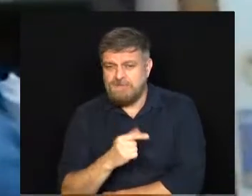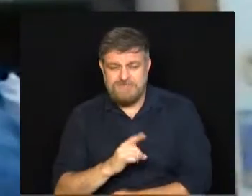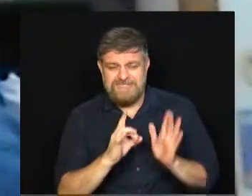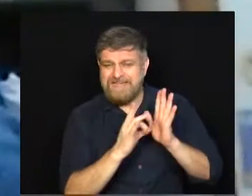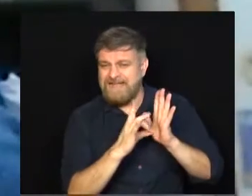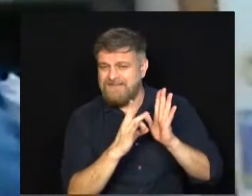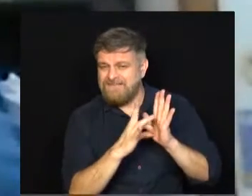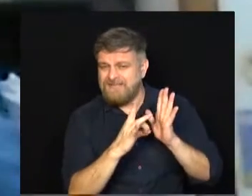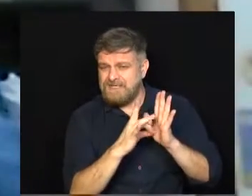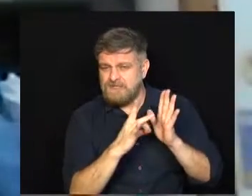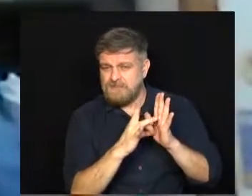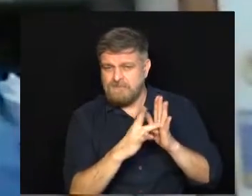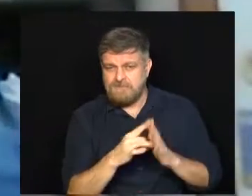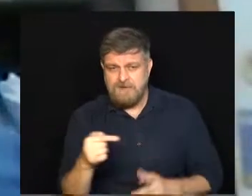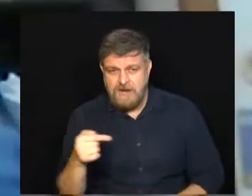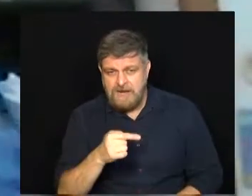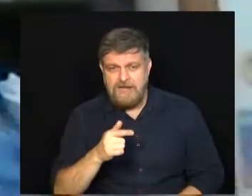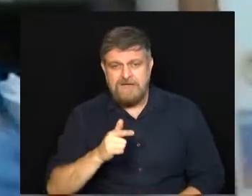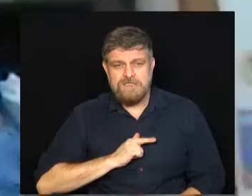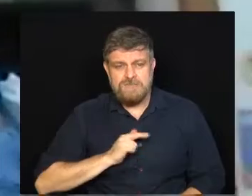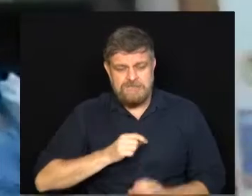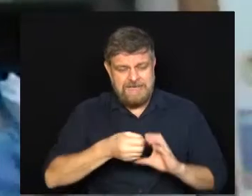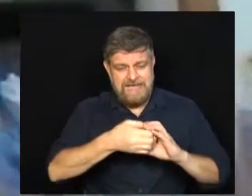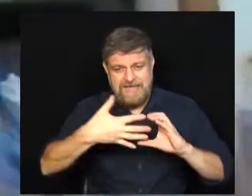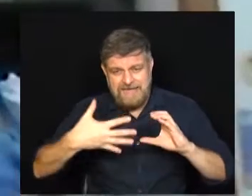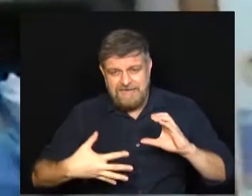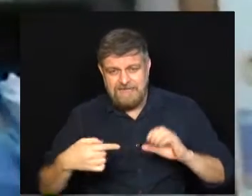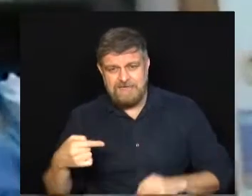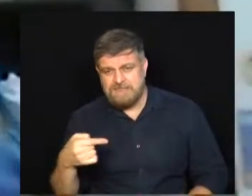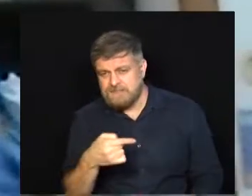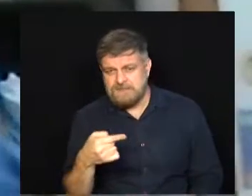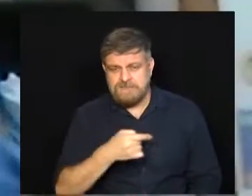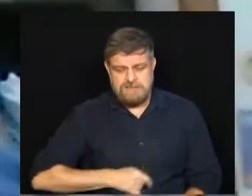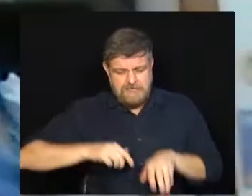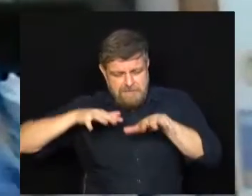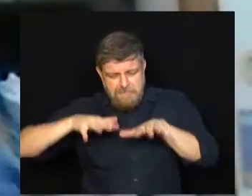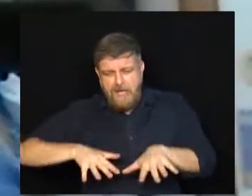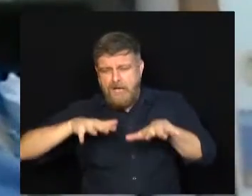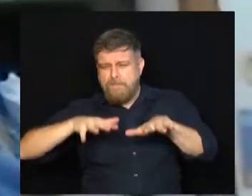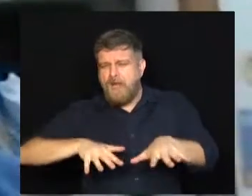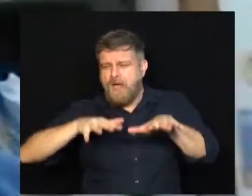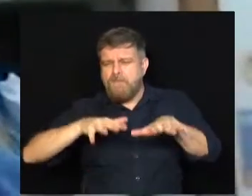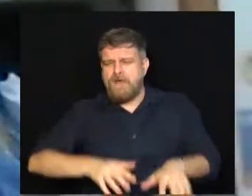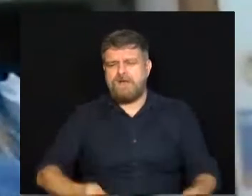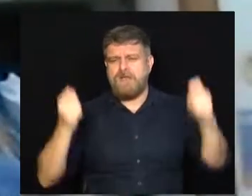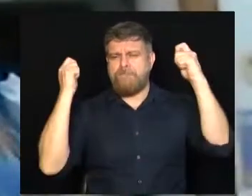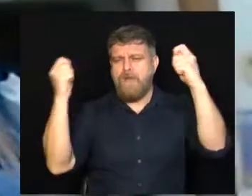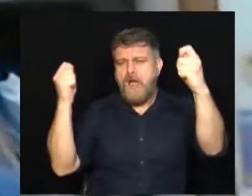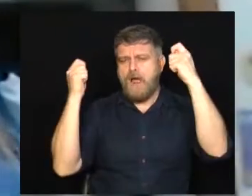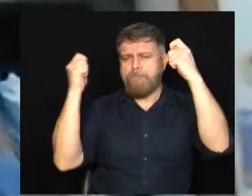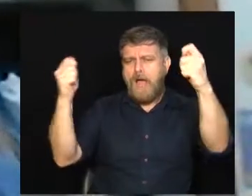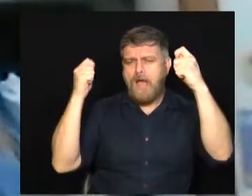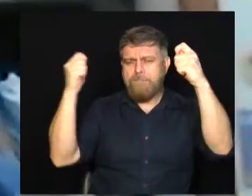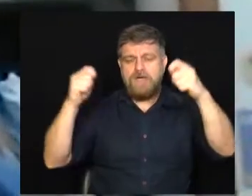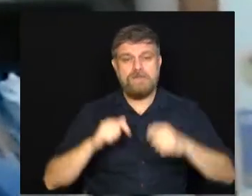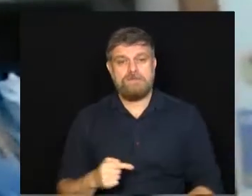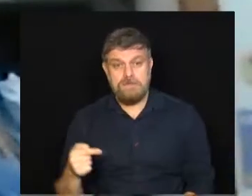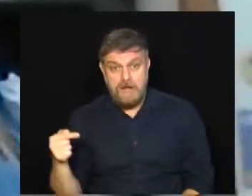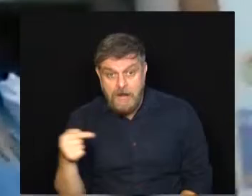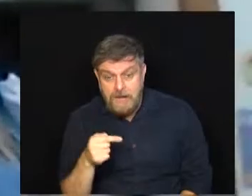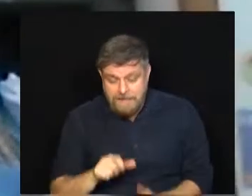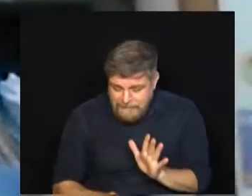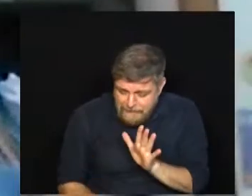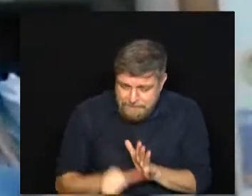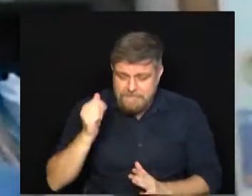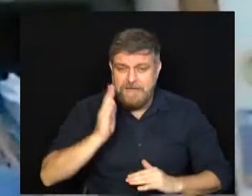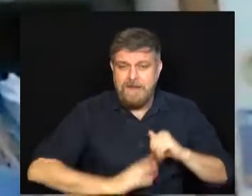ali, que tinha, inclusive, muita característica de manifestações por direitos, manifestações sociais, e foi realizado o primeiro